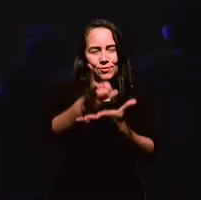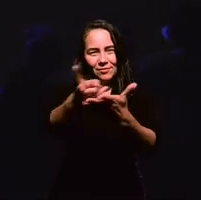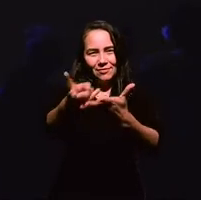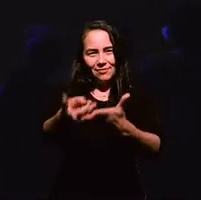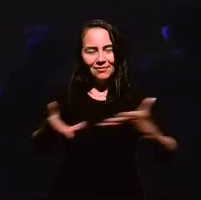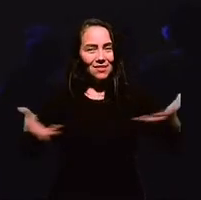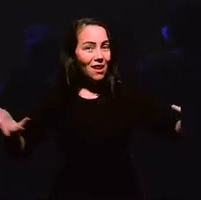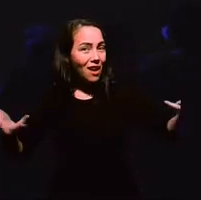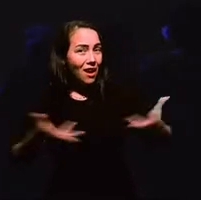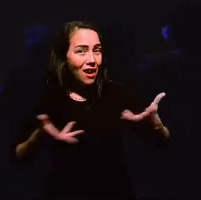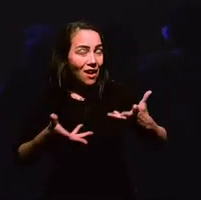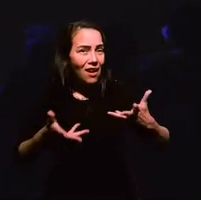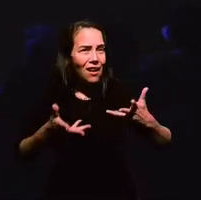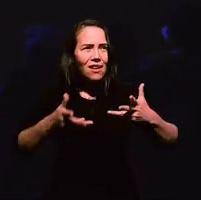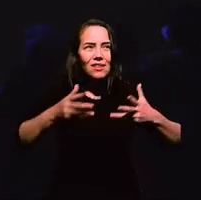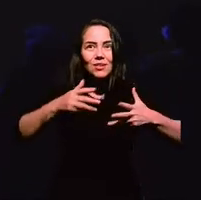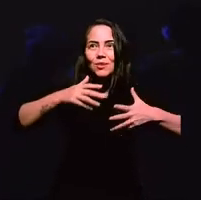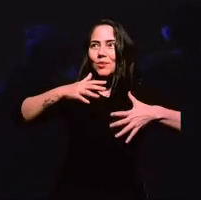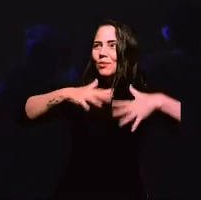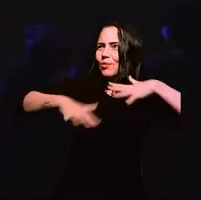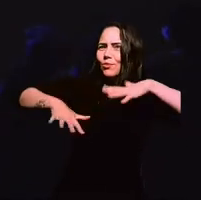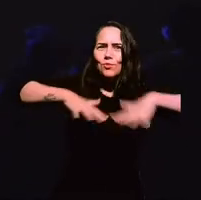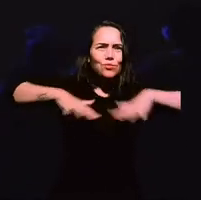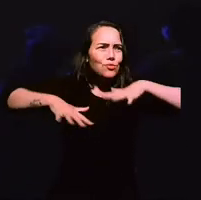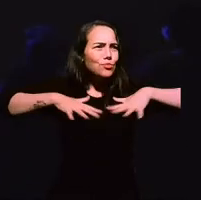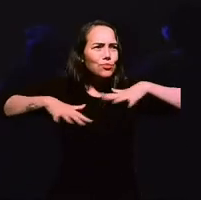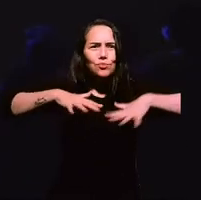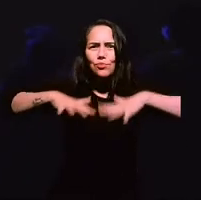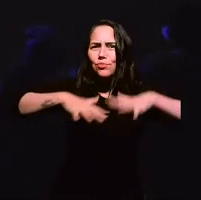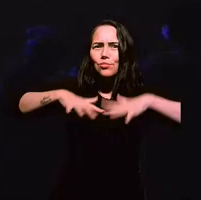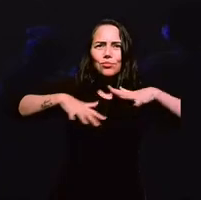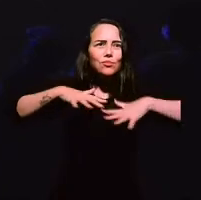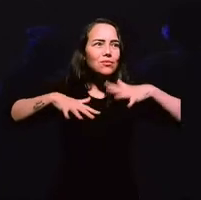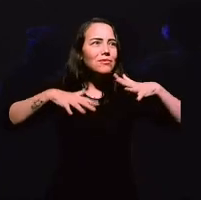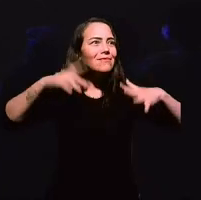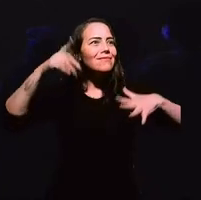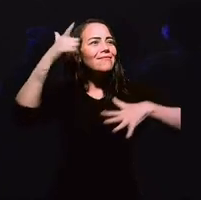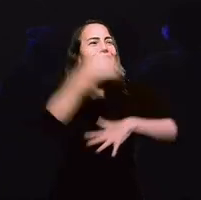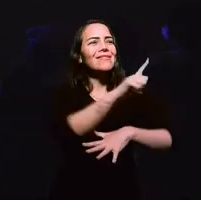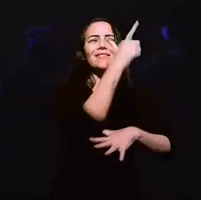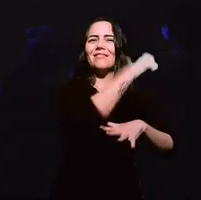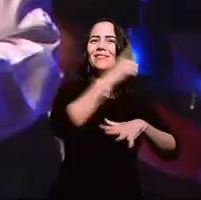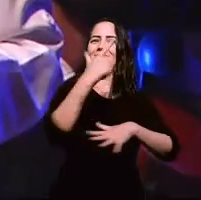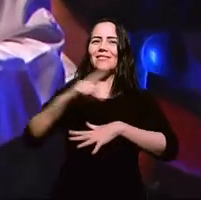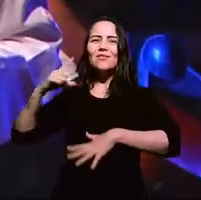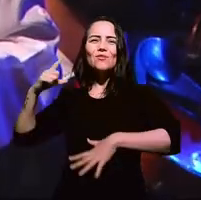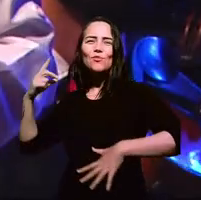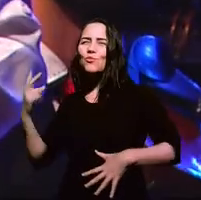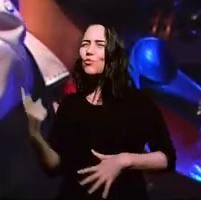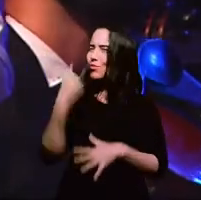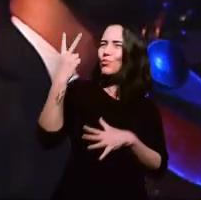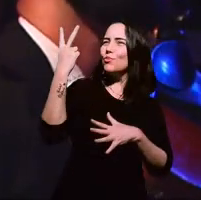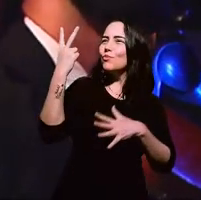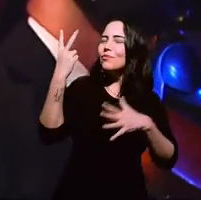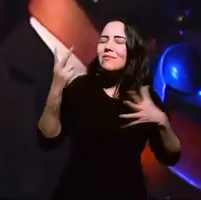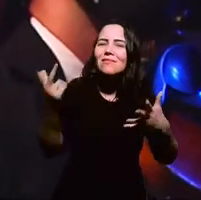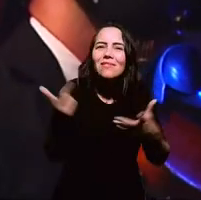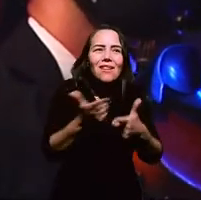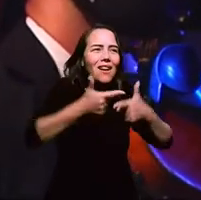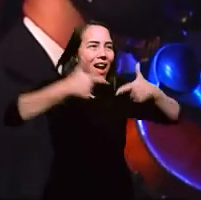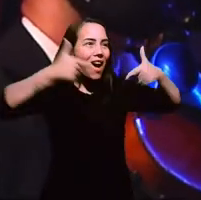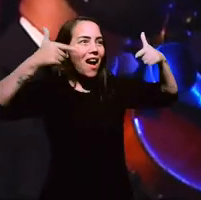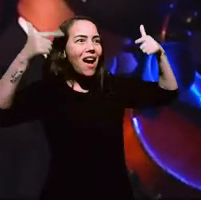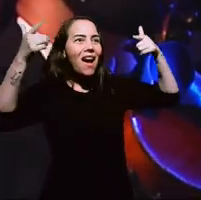Agora, depois de uma grande turbulência, vemos muitas e muitas vitórias. Presenciamos o sorriso